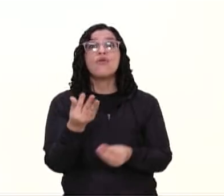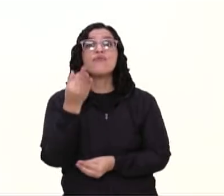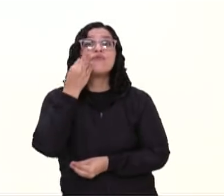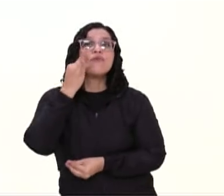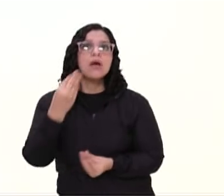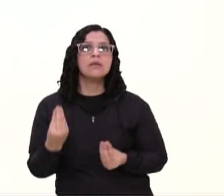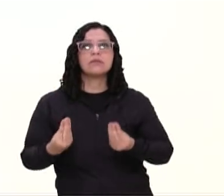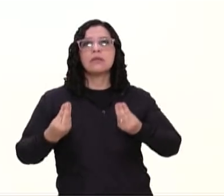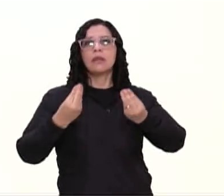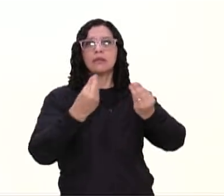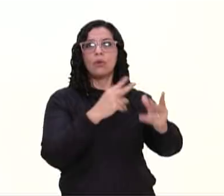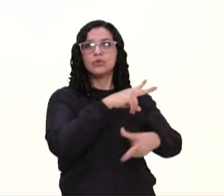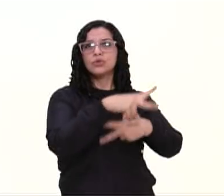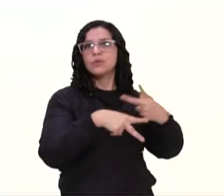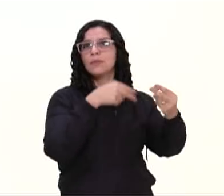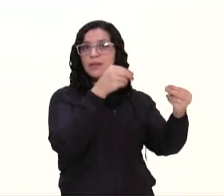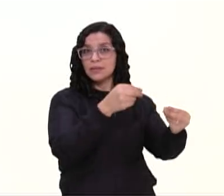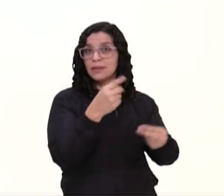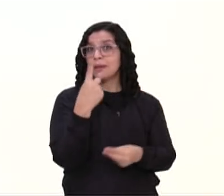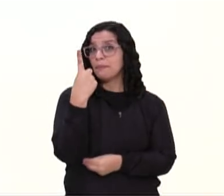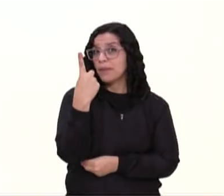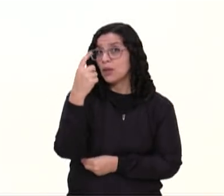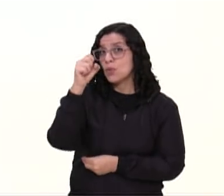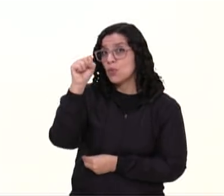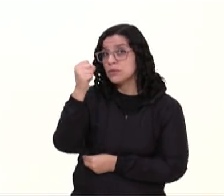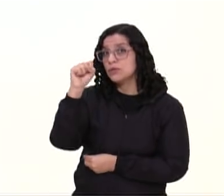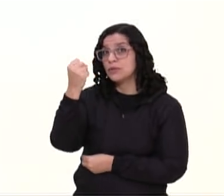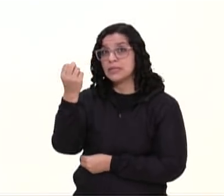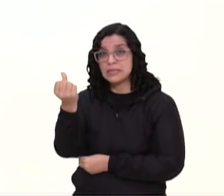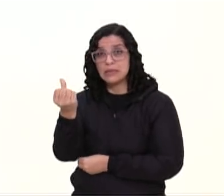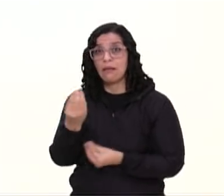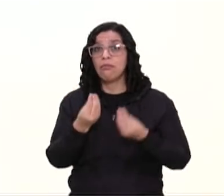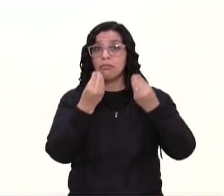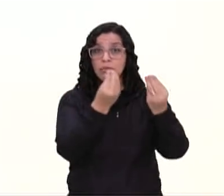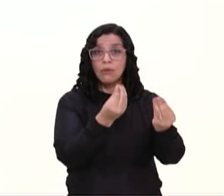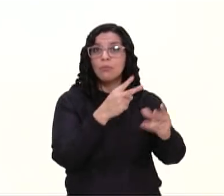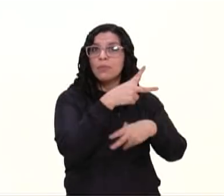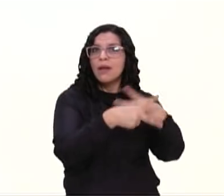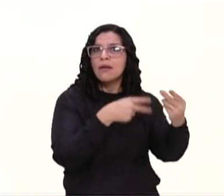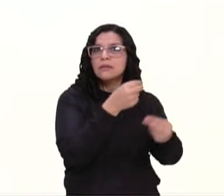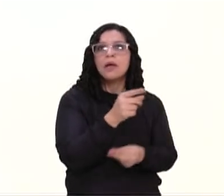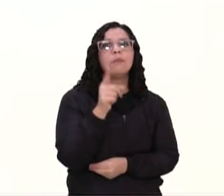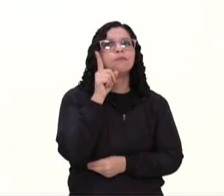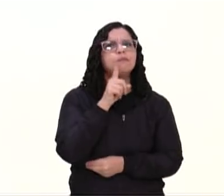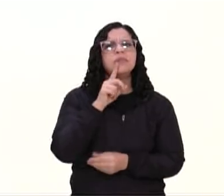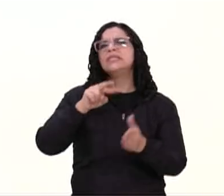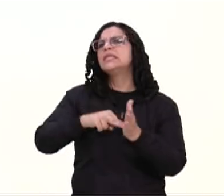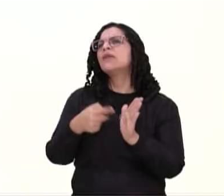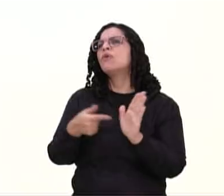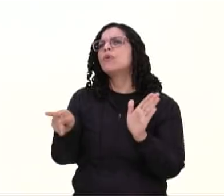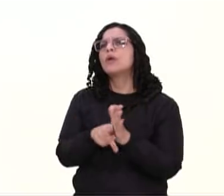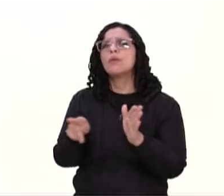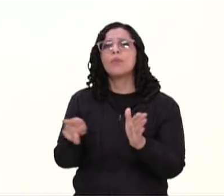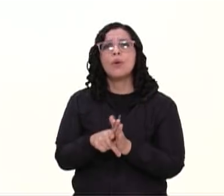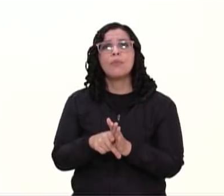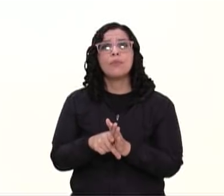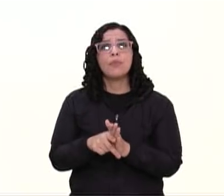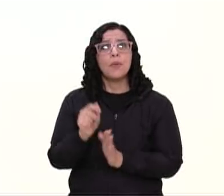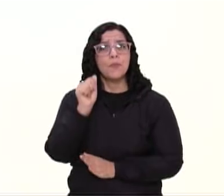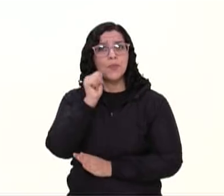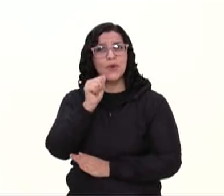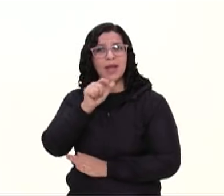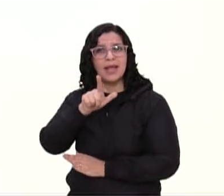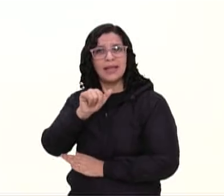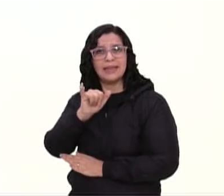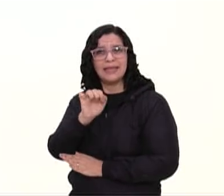França aos Estados Unidos em 1886? Você sabe o que ela representa? A Estátua da